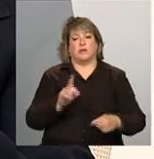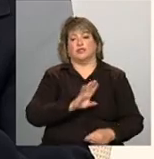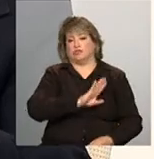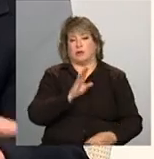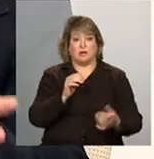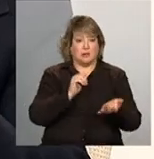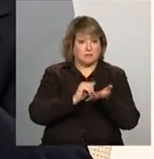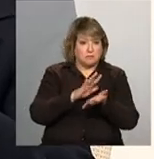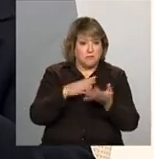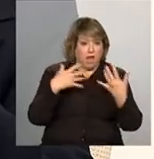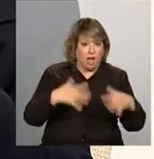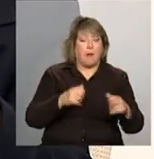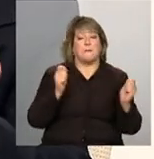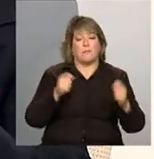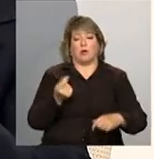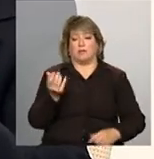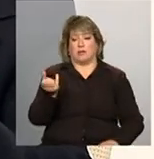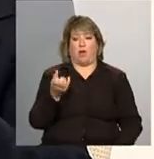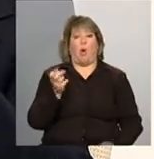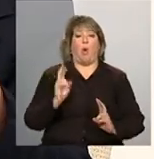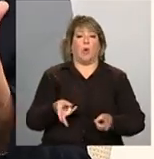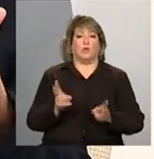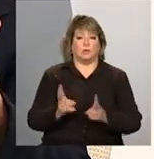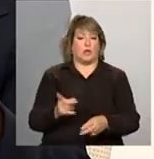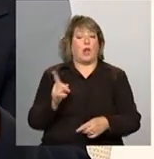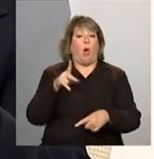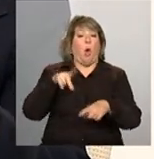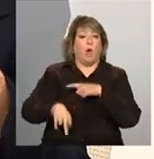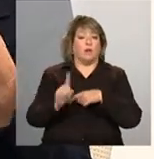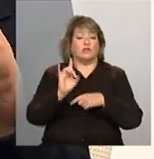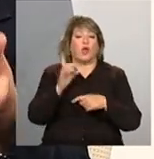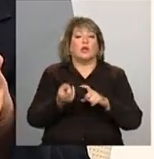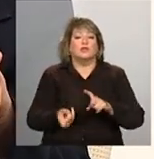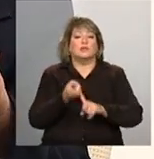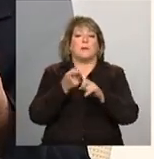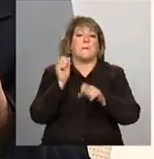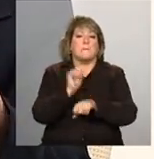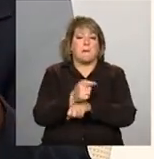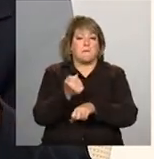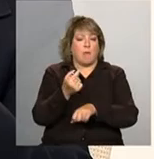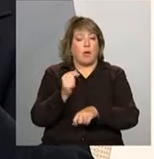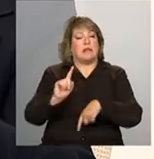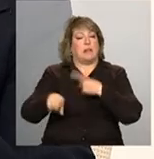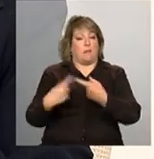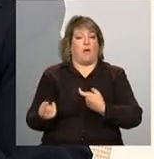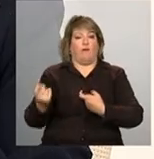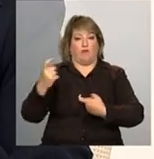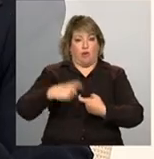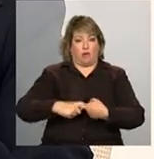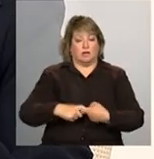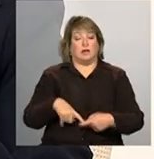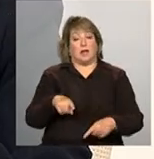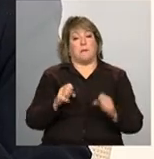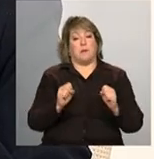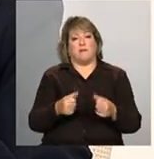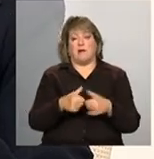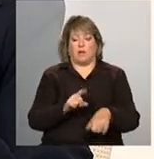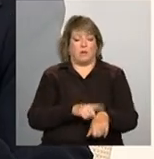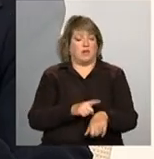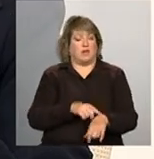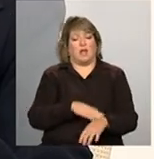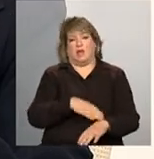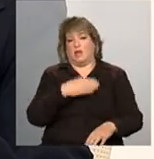avaliação. Então, ela tem um retorno mais facilitado ao mesmo benefício e ela pode ficar o tempo que